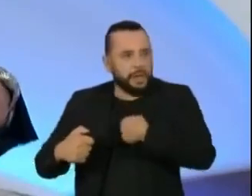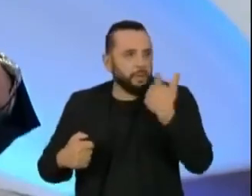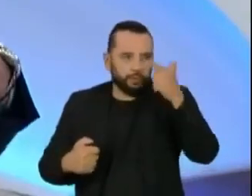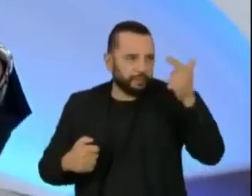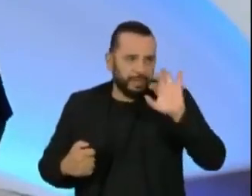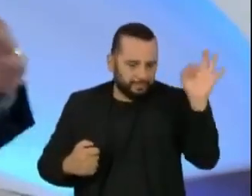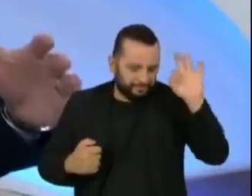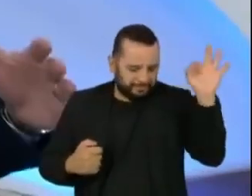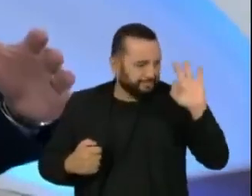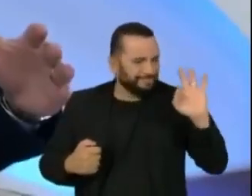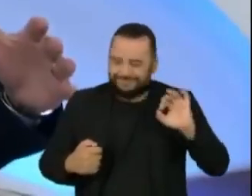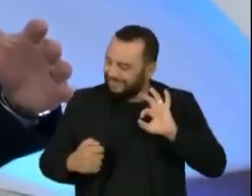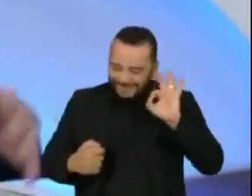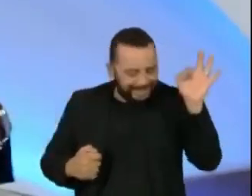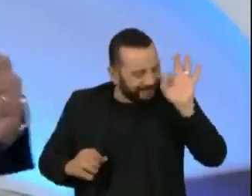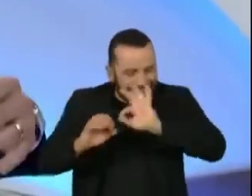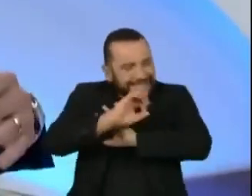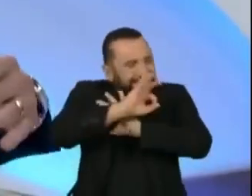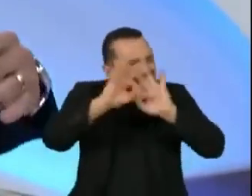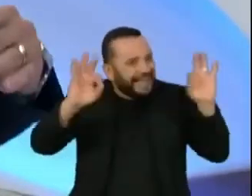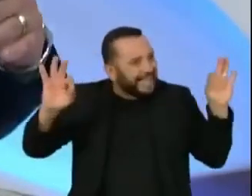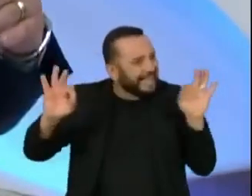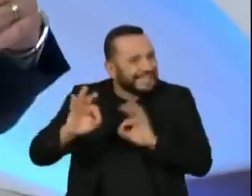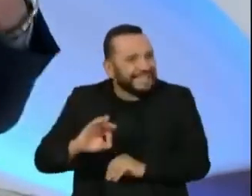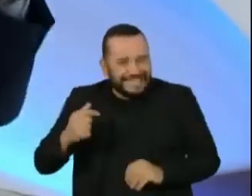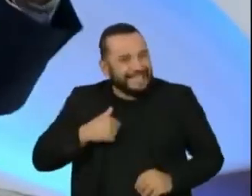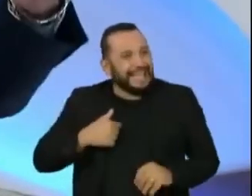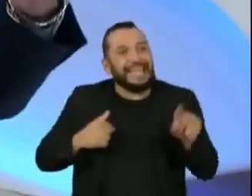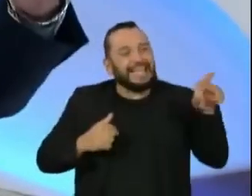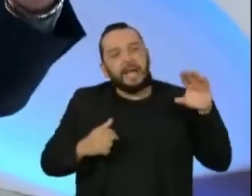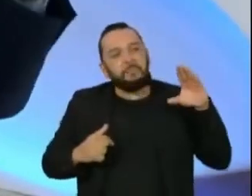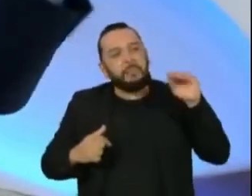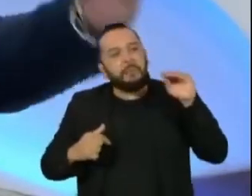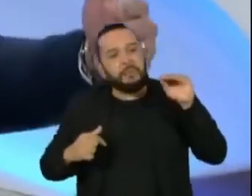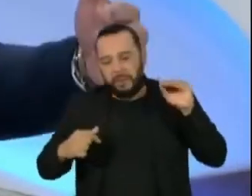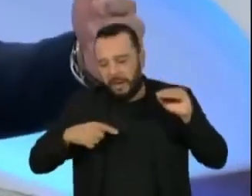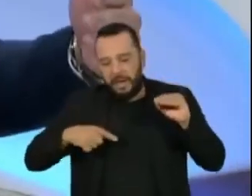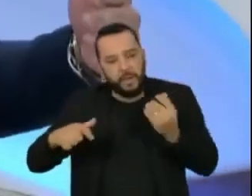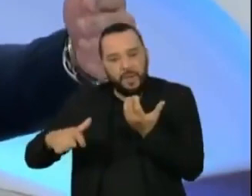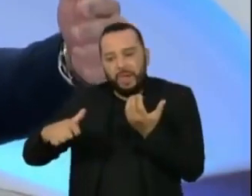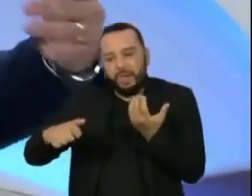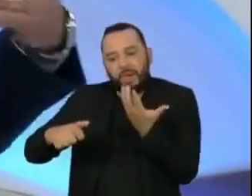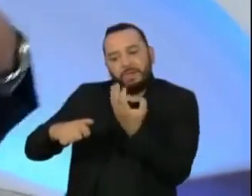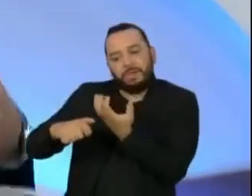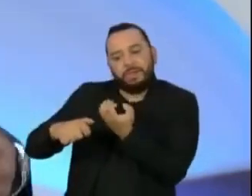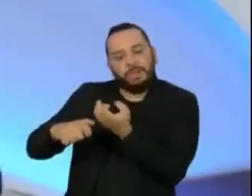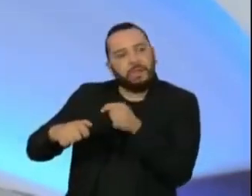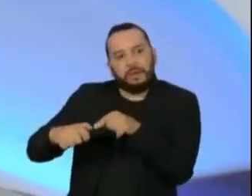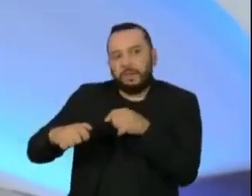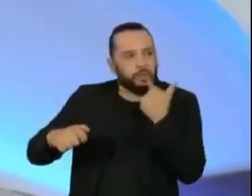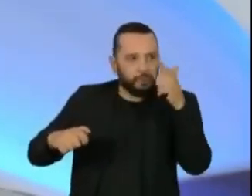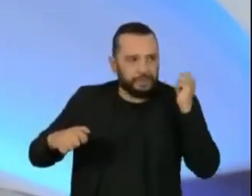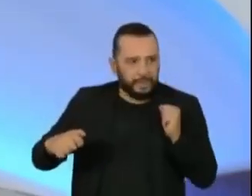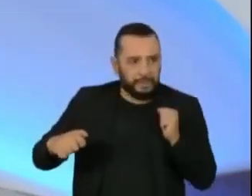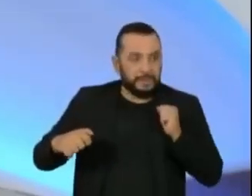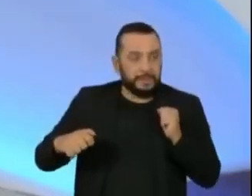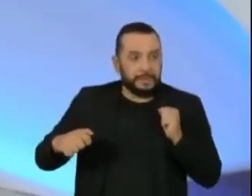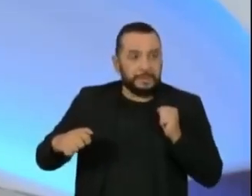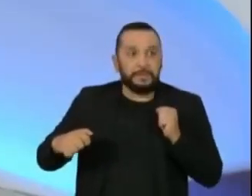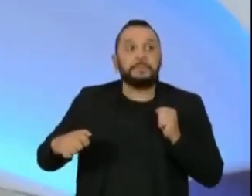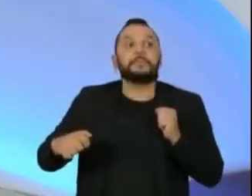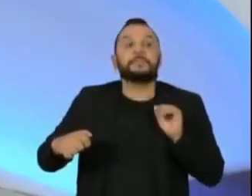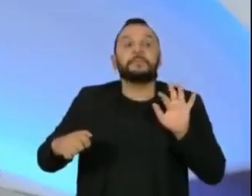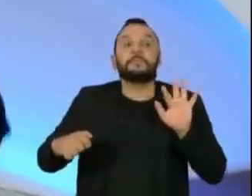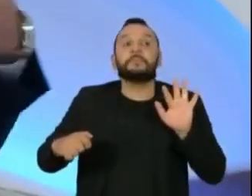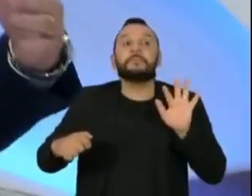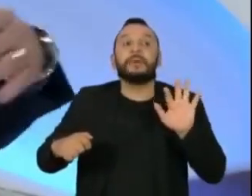Eu não tenho nada que eu poderia desmentir, até porque ele até agora não mentiu. Mas eu sei que se ele